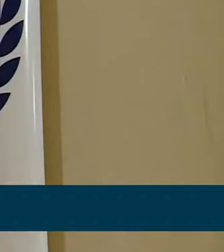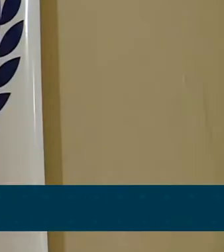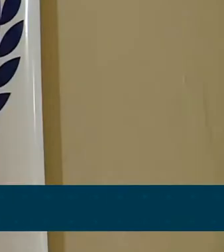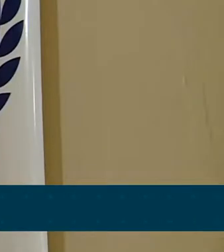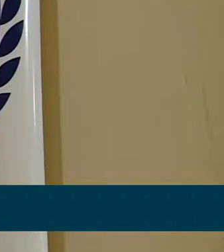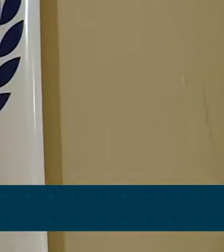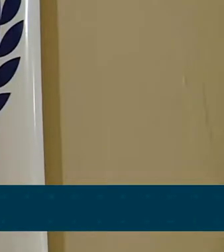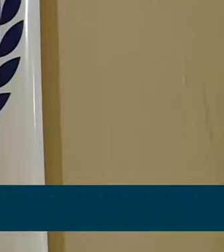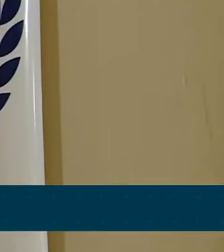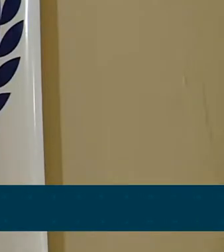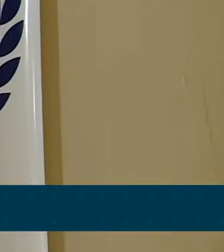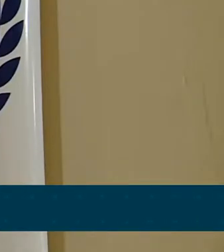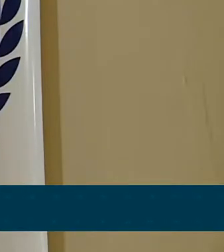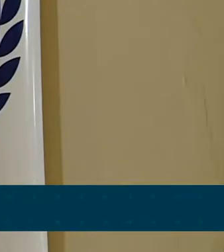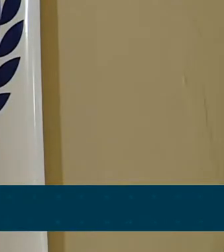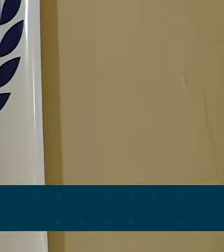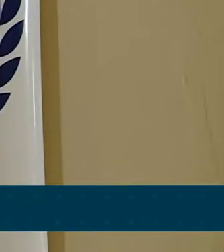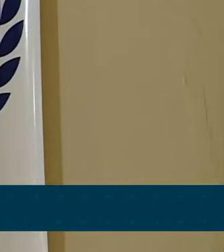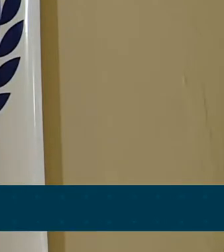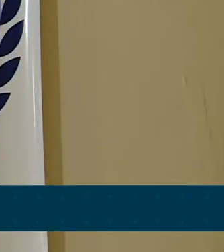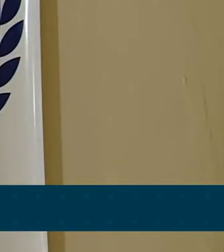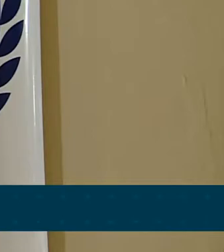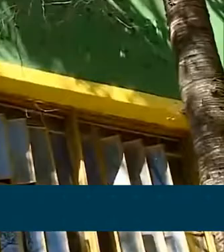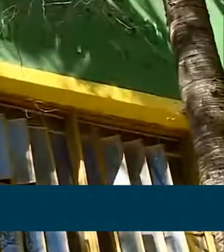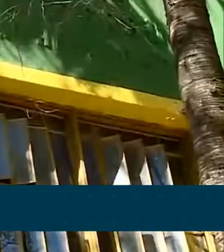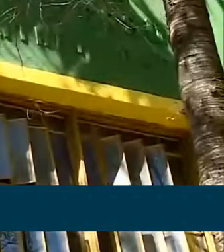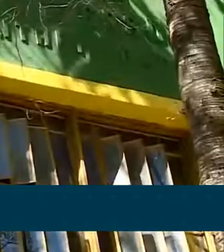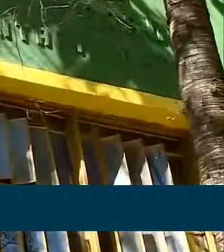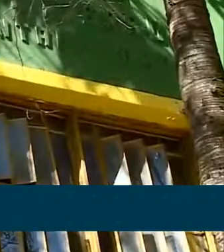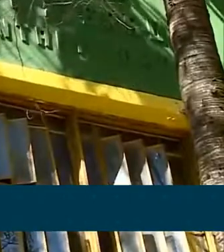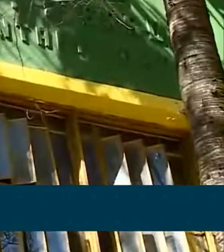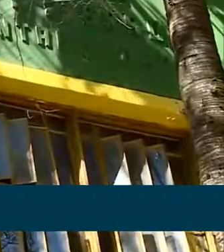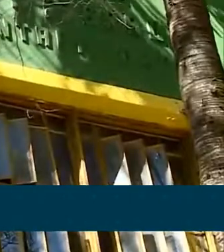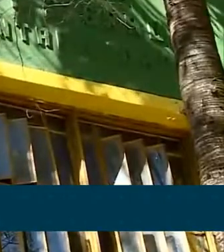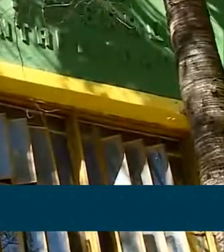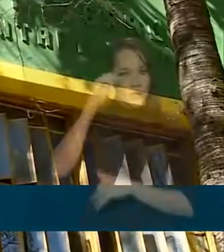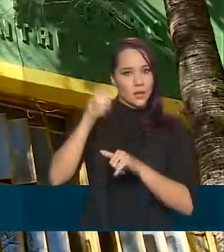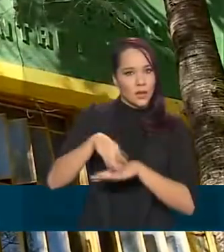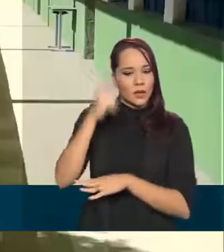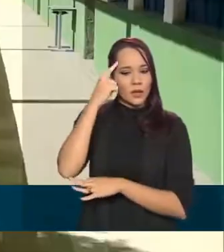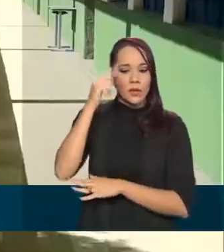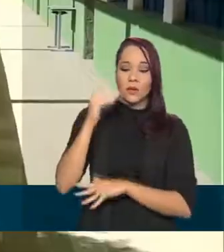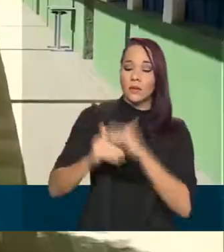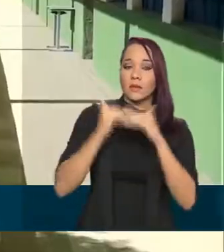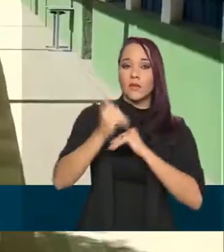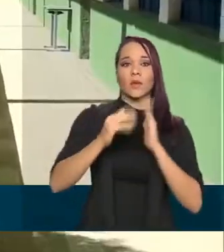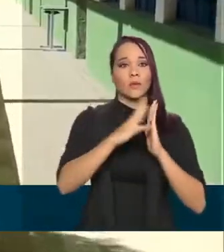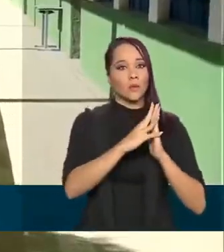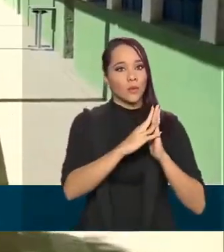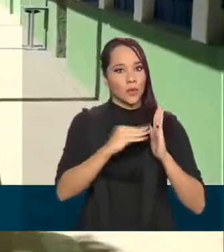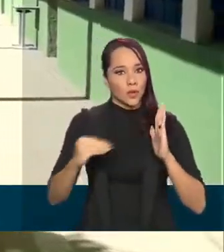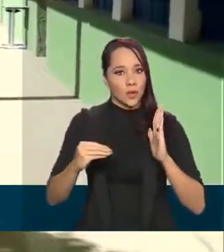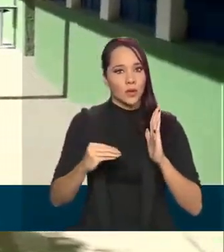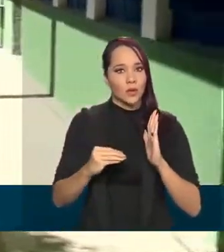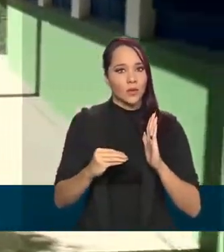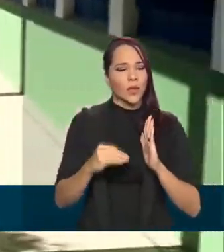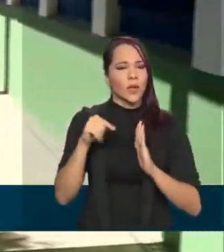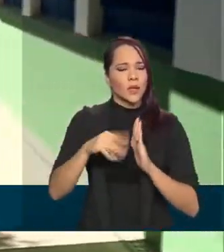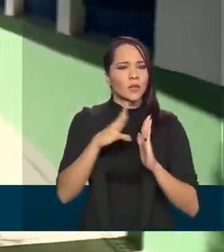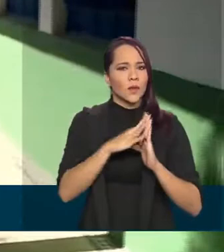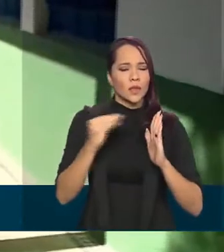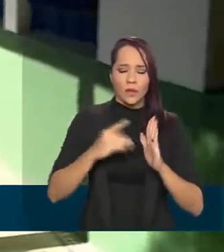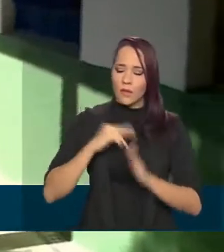Olha, essas escolas cívico-militares, essa ideia é desenvolver um modelo que